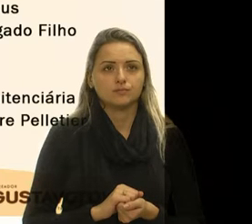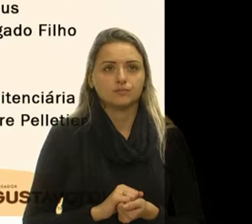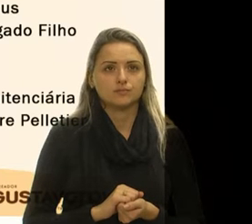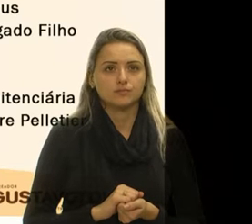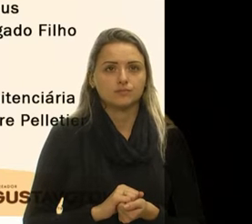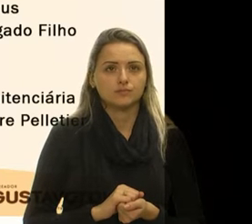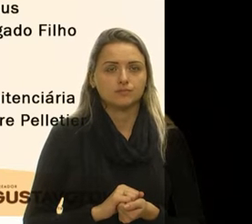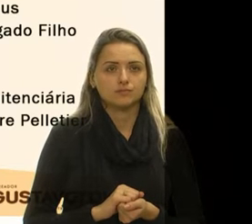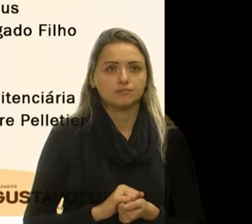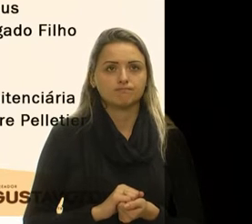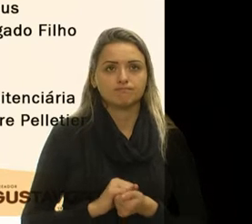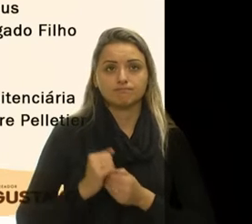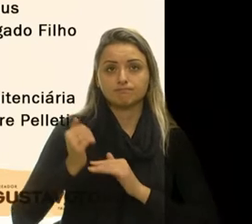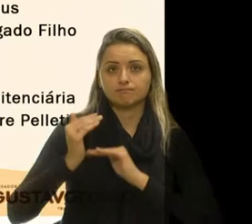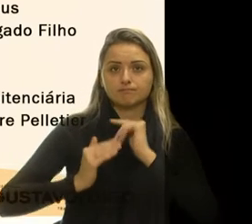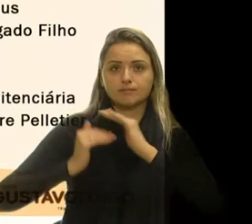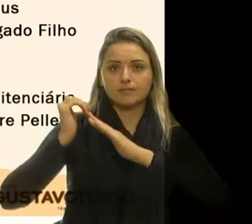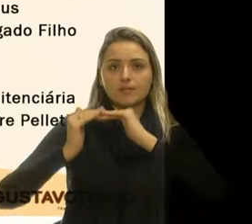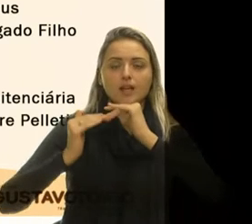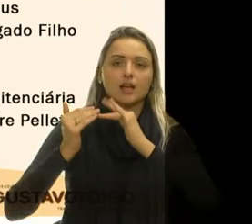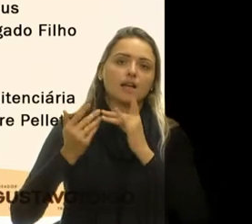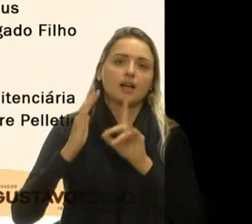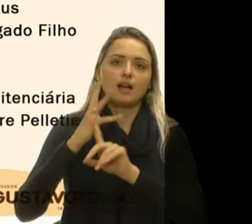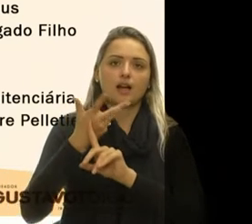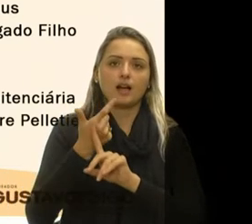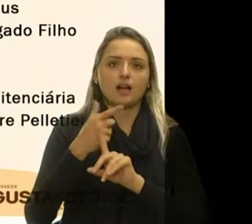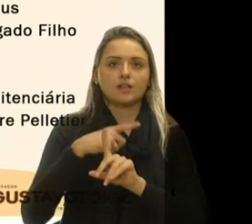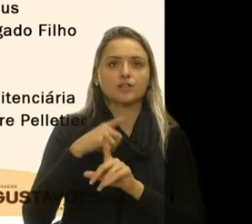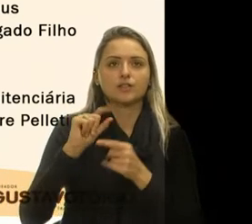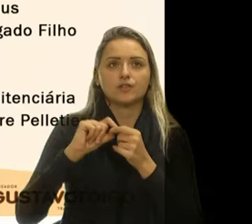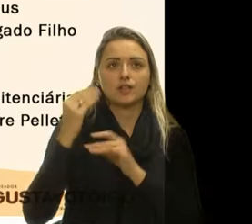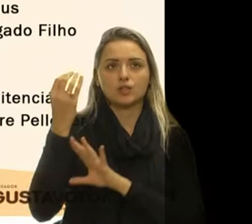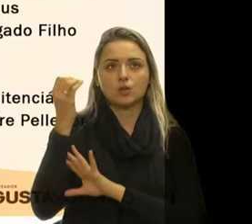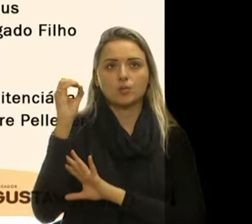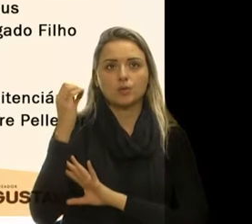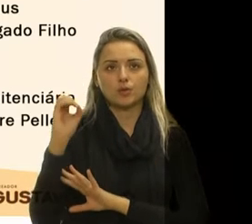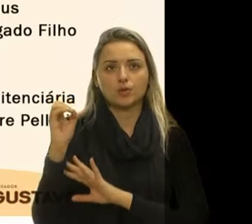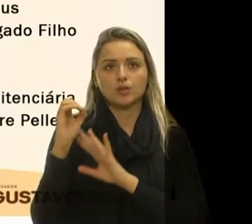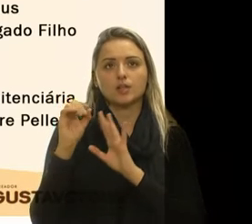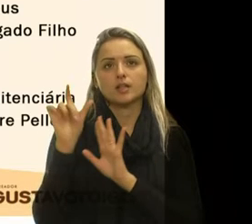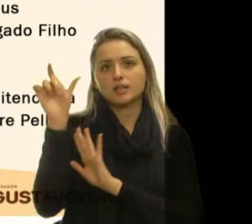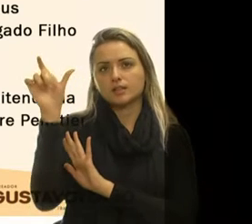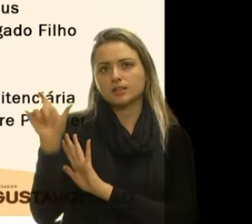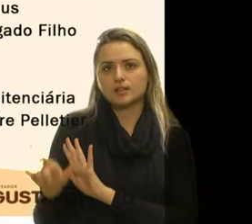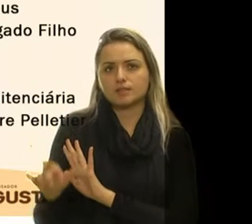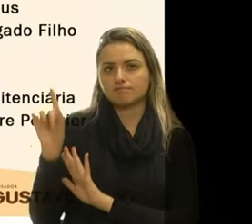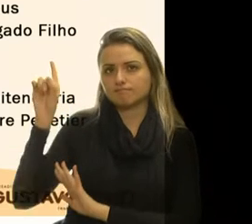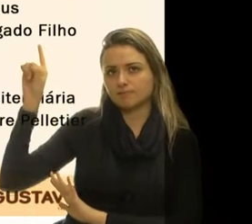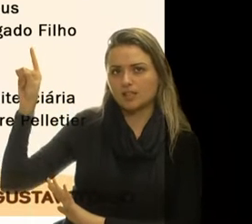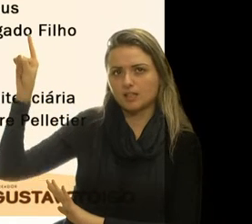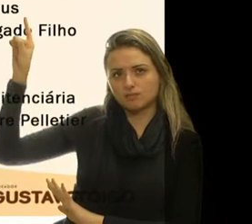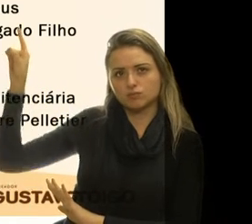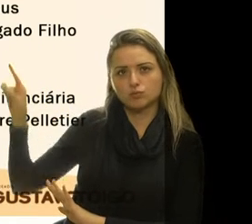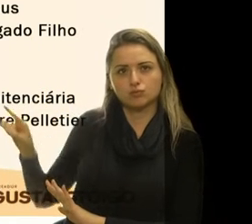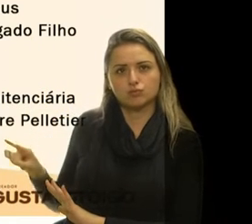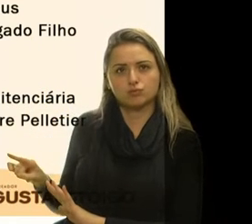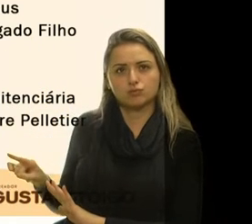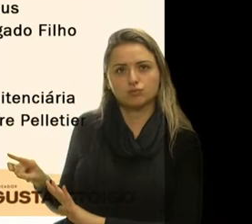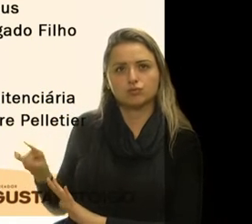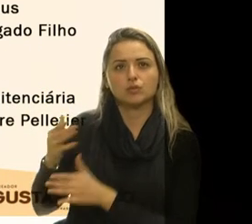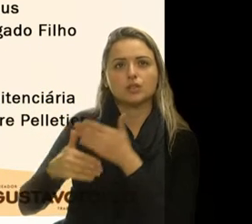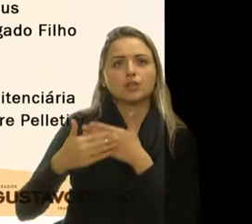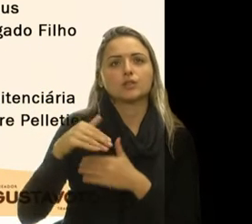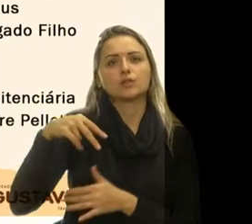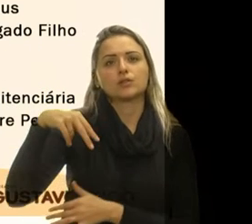As obras no Brasil, nós já citamos algumas. Em Porto Alegre, ele também faz obras no Palácio Piratini, né, retratando a lenda do Negrinho do